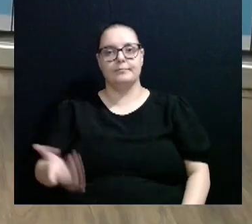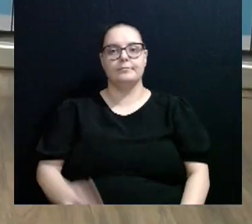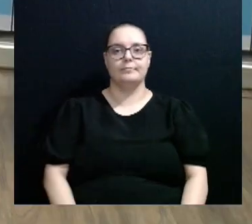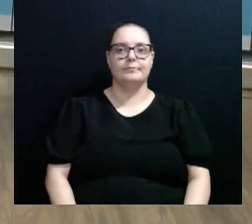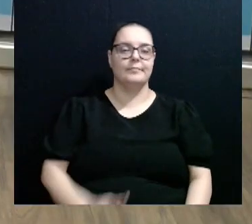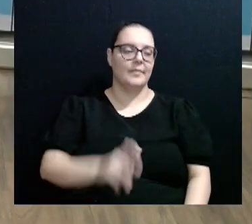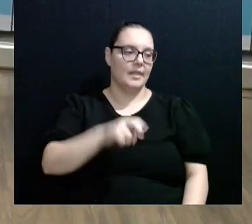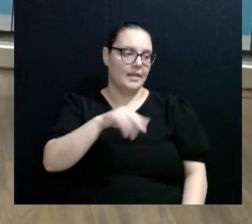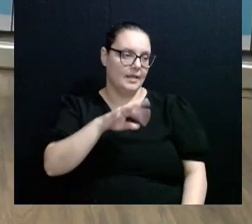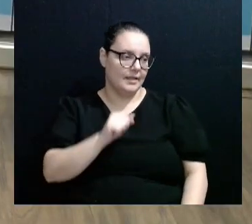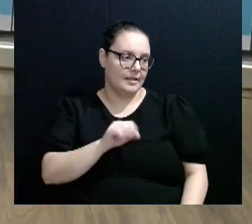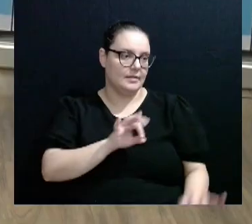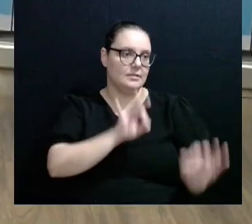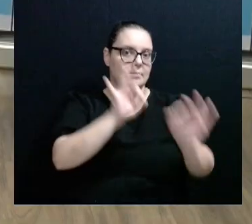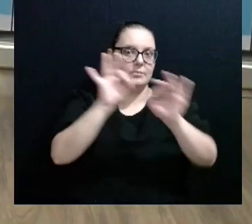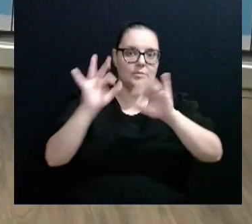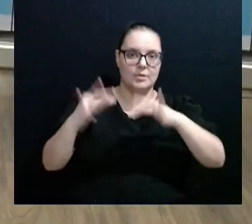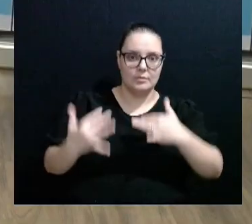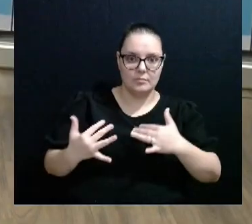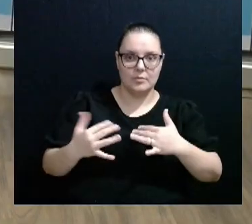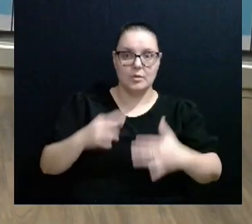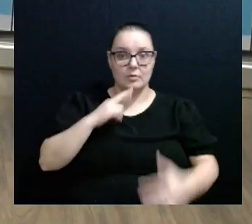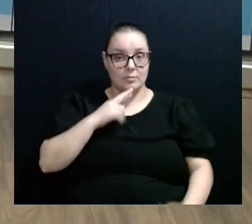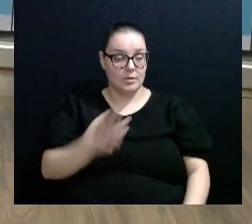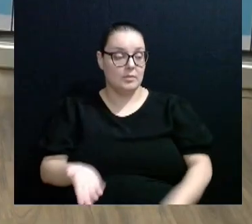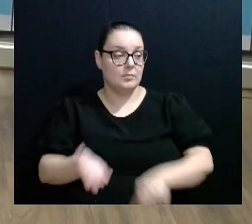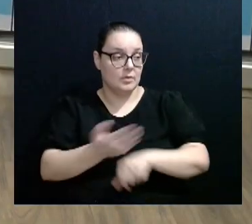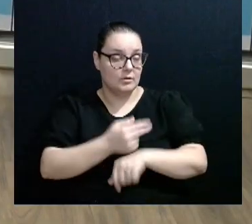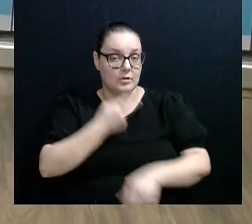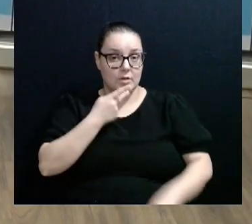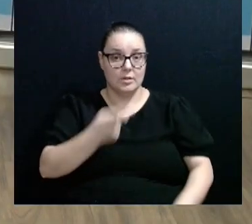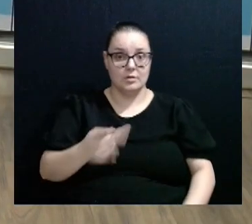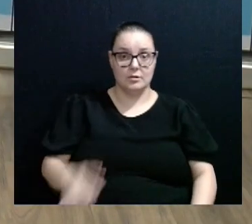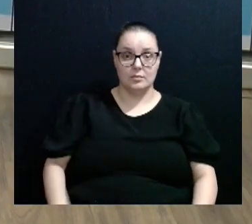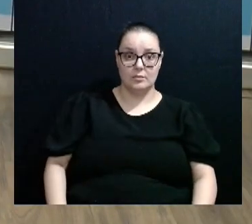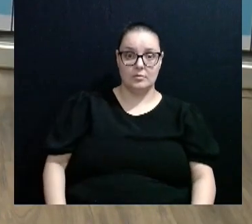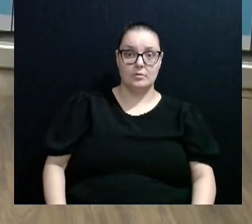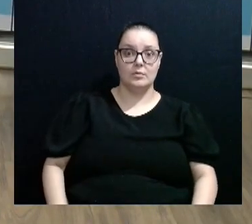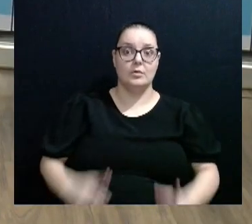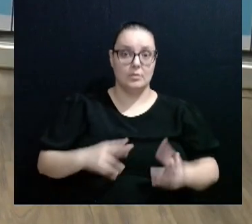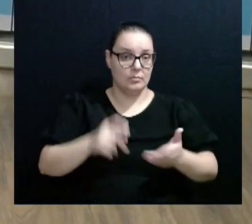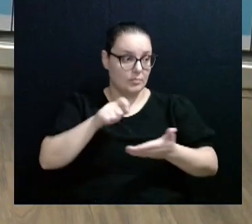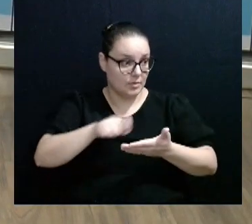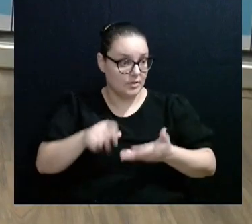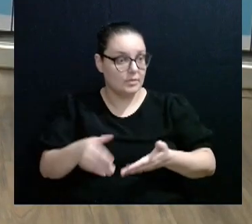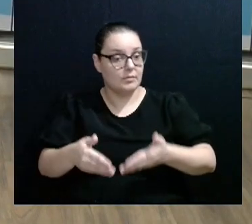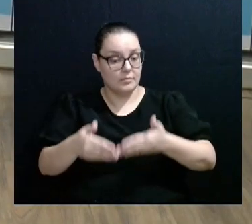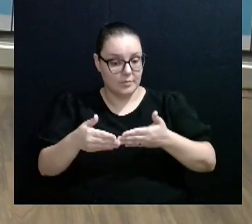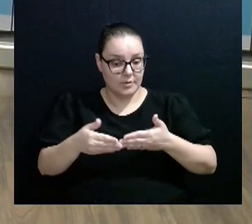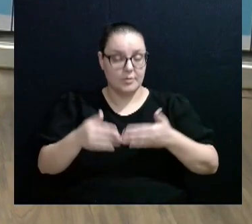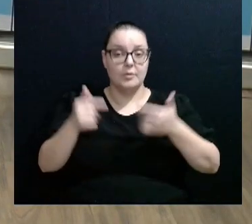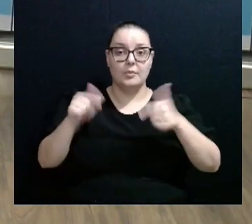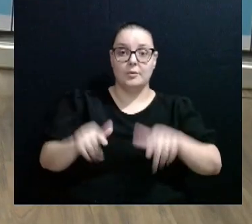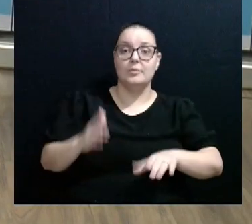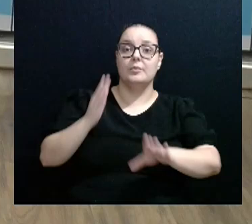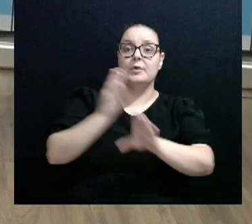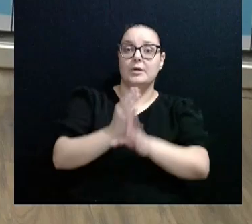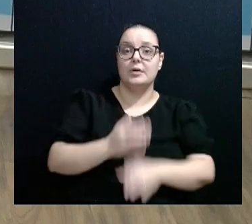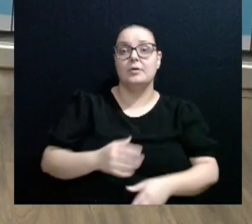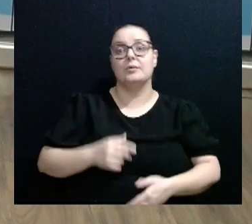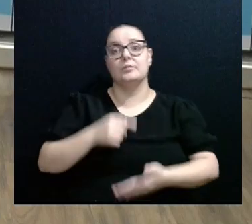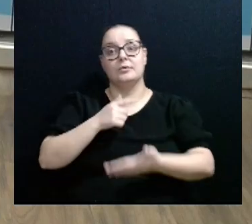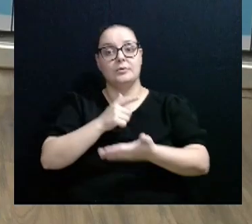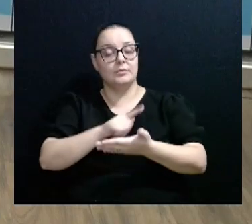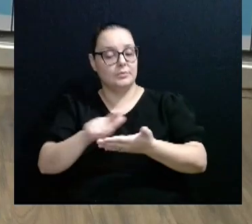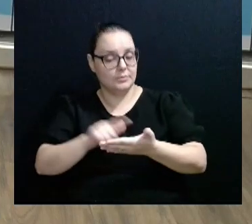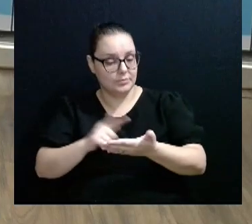nos acompanhando, numa resposta anterior sua, você falou que está como escritora, então, por gentileza, onde as pessoas podem encontrar os seus livros e quais